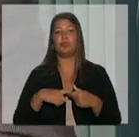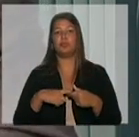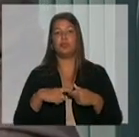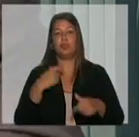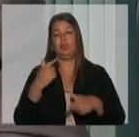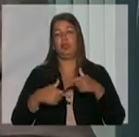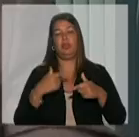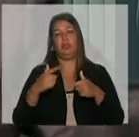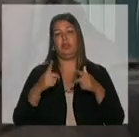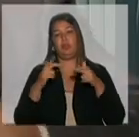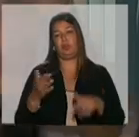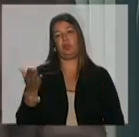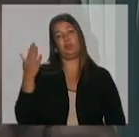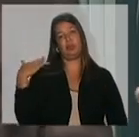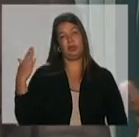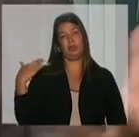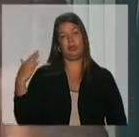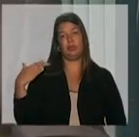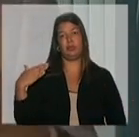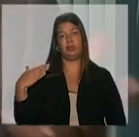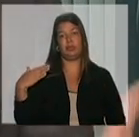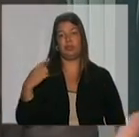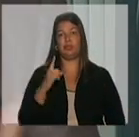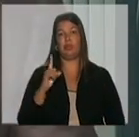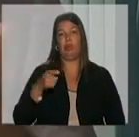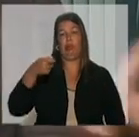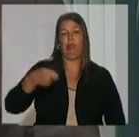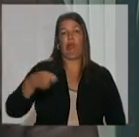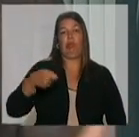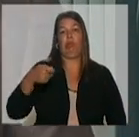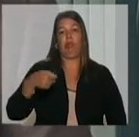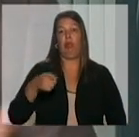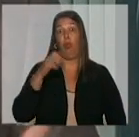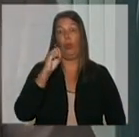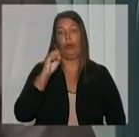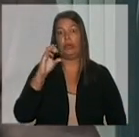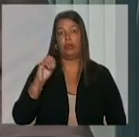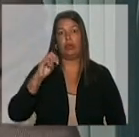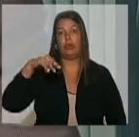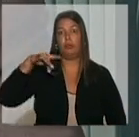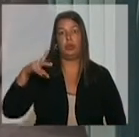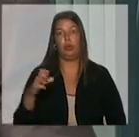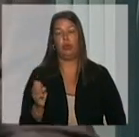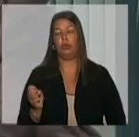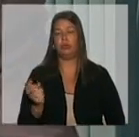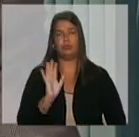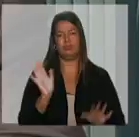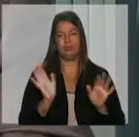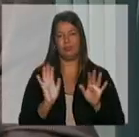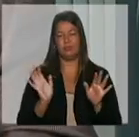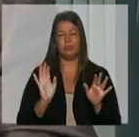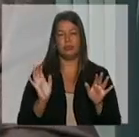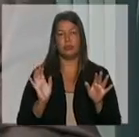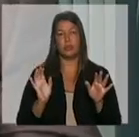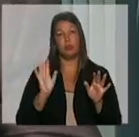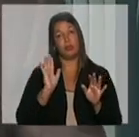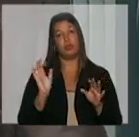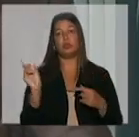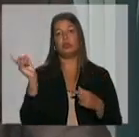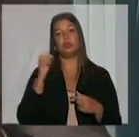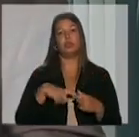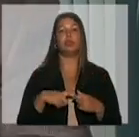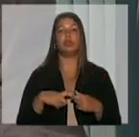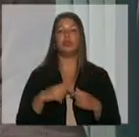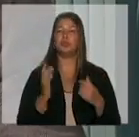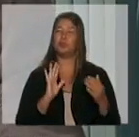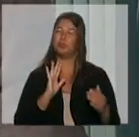funcionava antes. Não com aquela pujança toda de 80 milhões de arrecadação, tudo bem, que não chegue mais a isso. Mas que